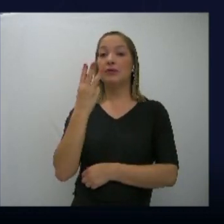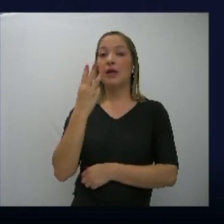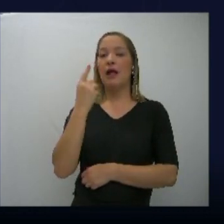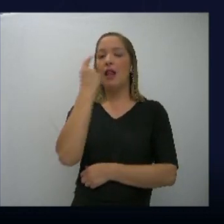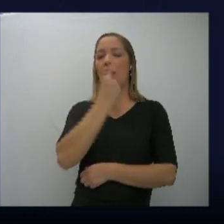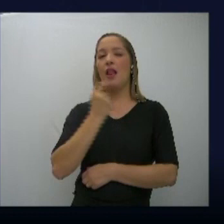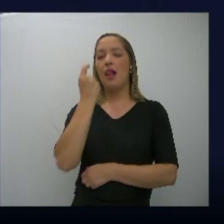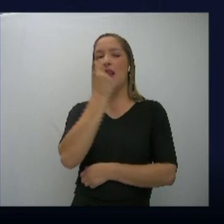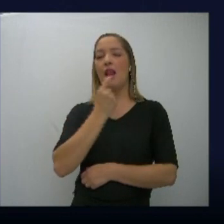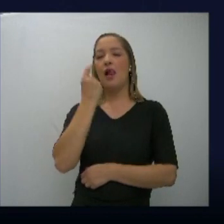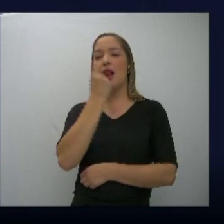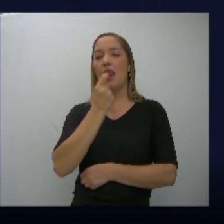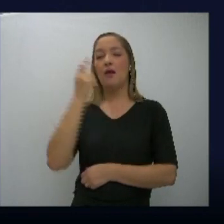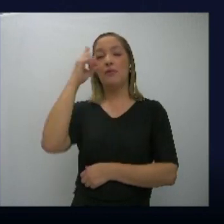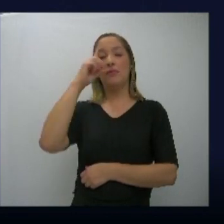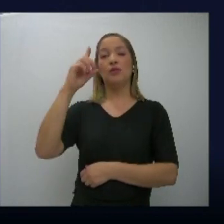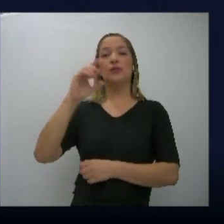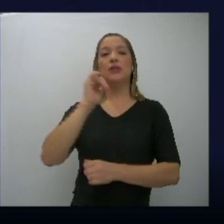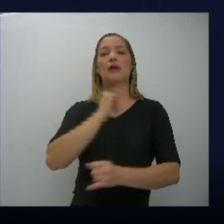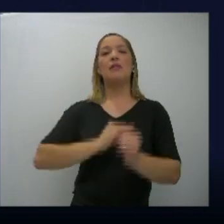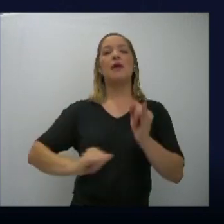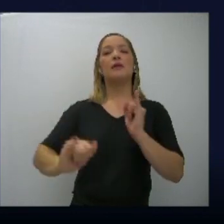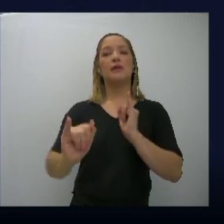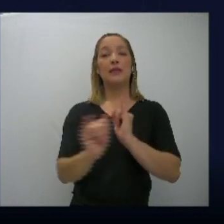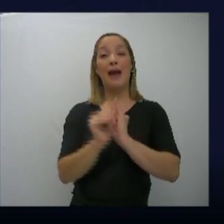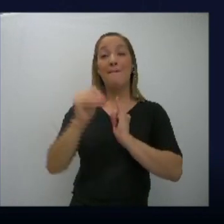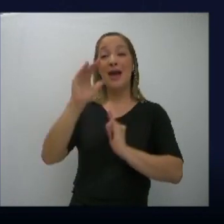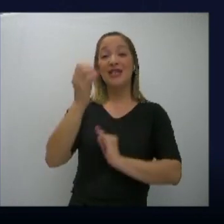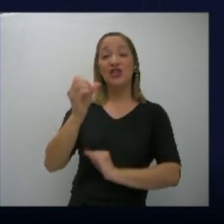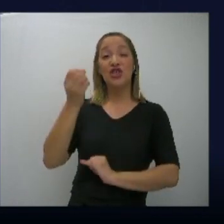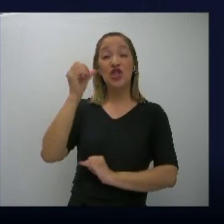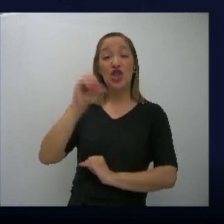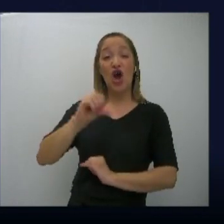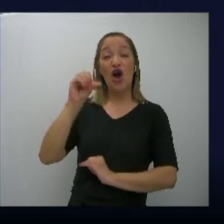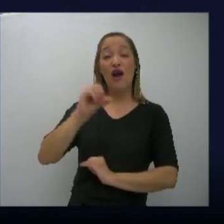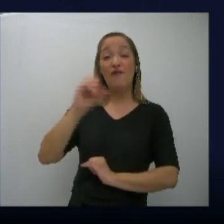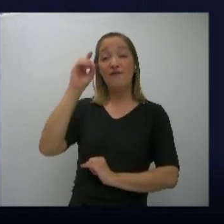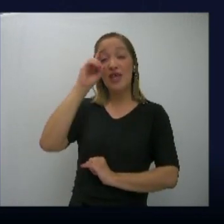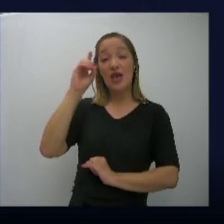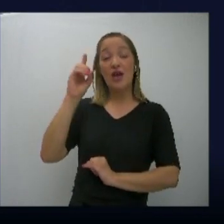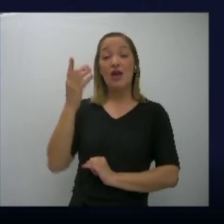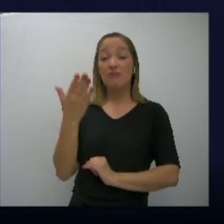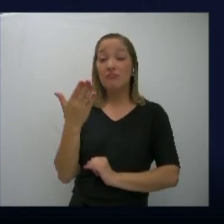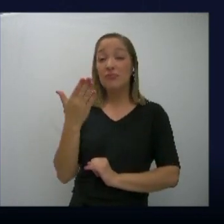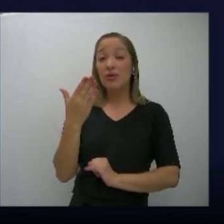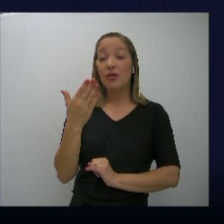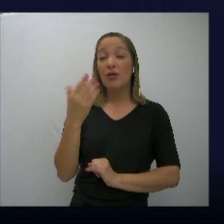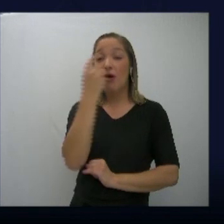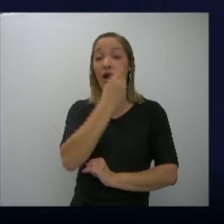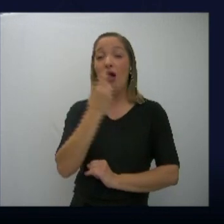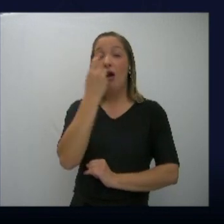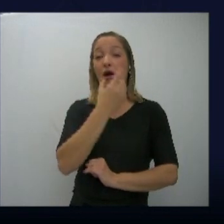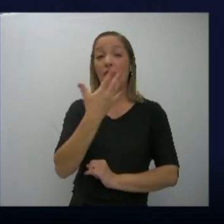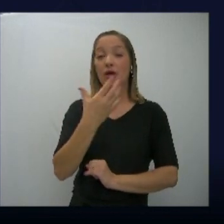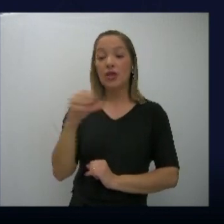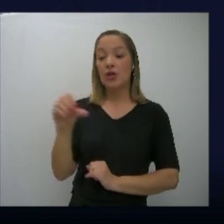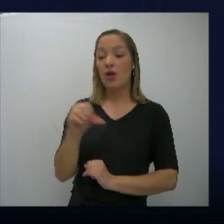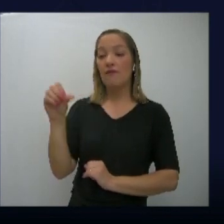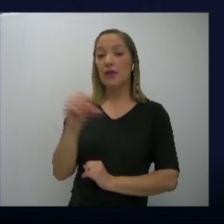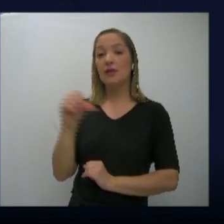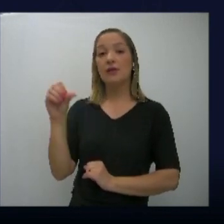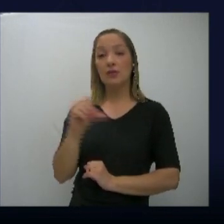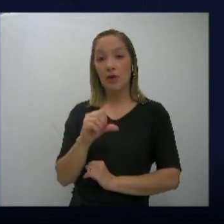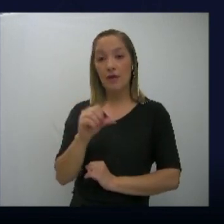mais de 9 horas por dia nessa pesquisa 99 porcento dos smartphones brasileiros tem